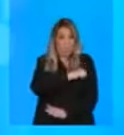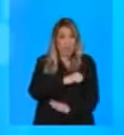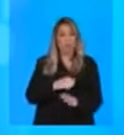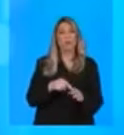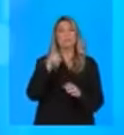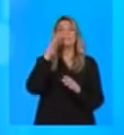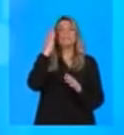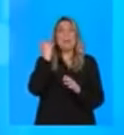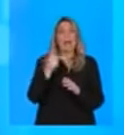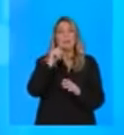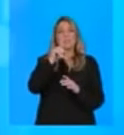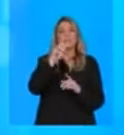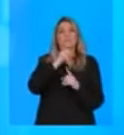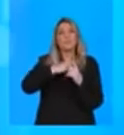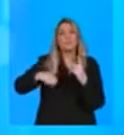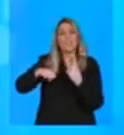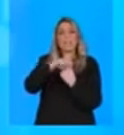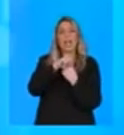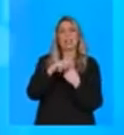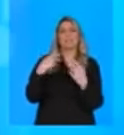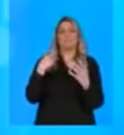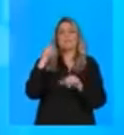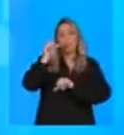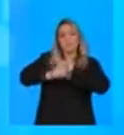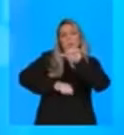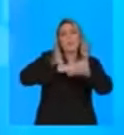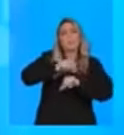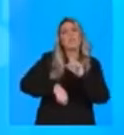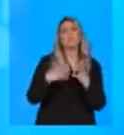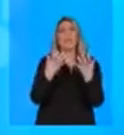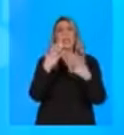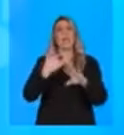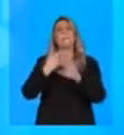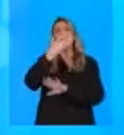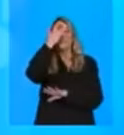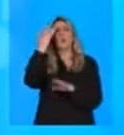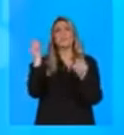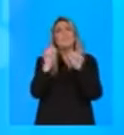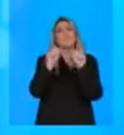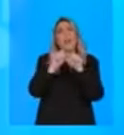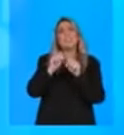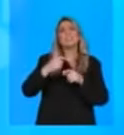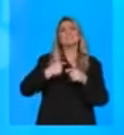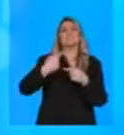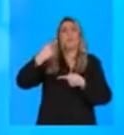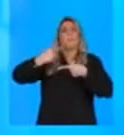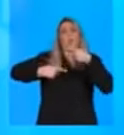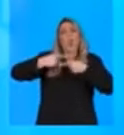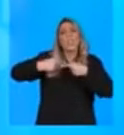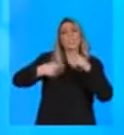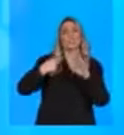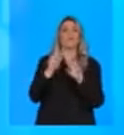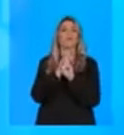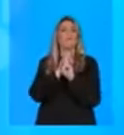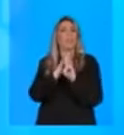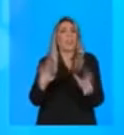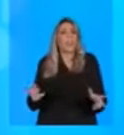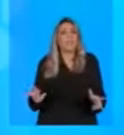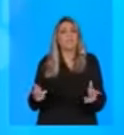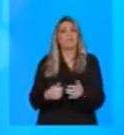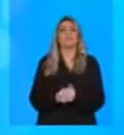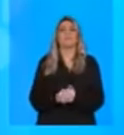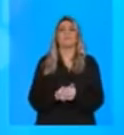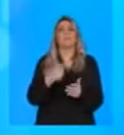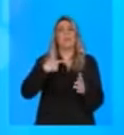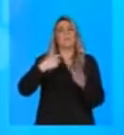passa por um momento de transformação se você quer realmente pessoas que façam política de uma forma diferente de uma forma